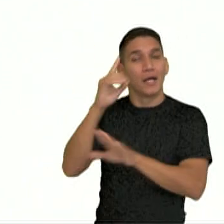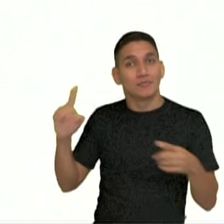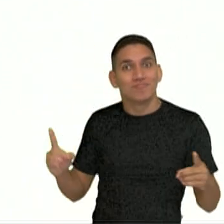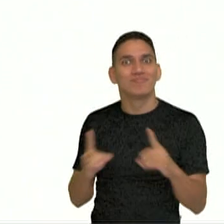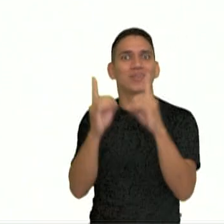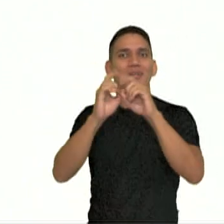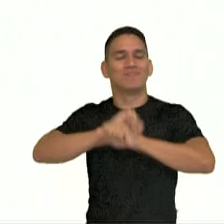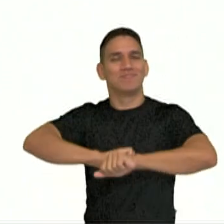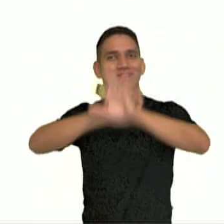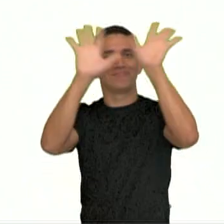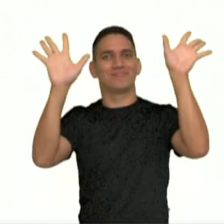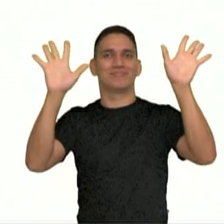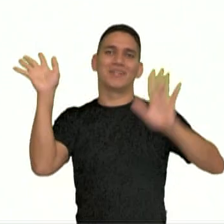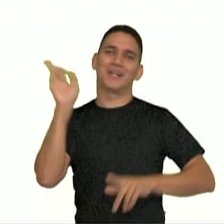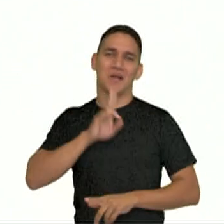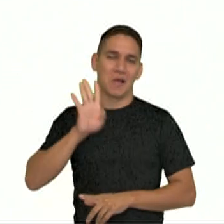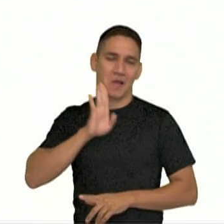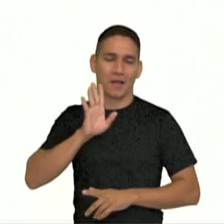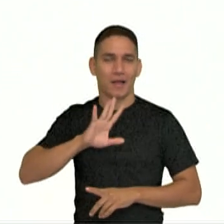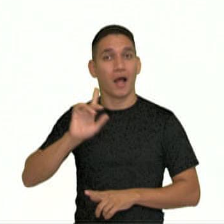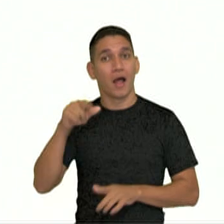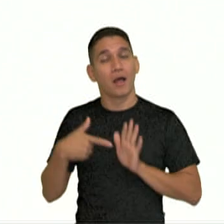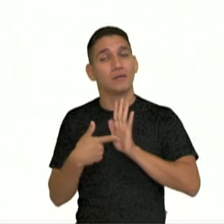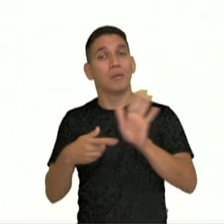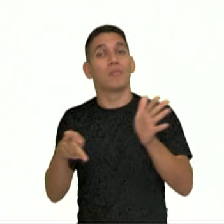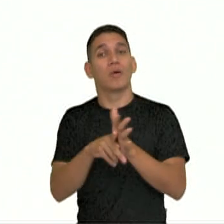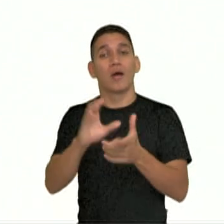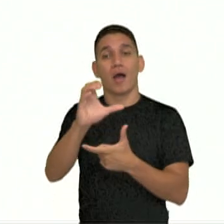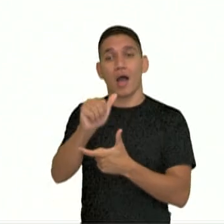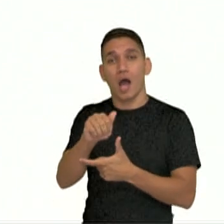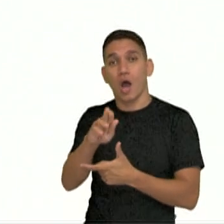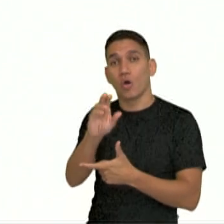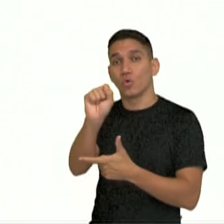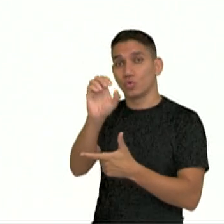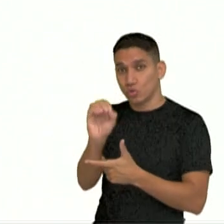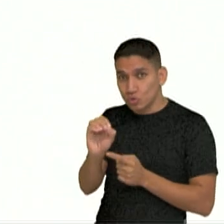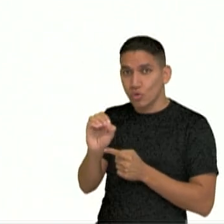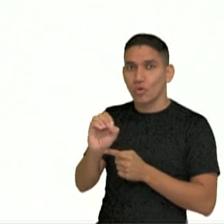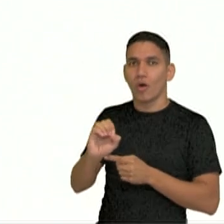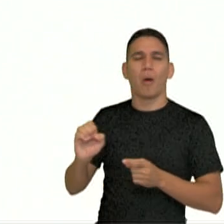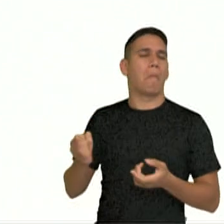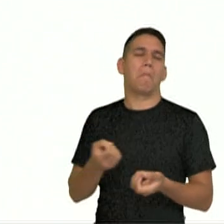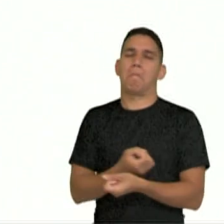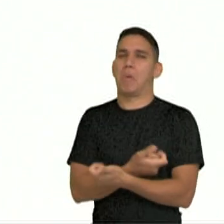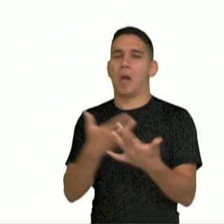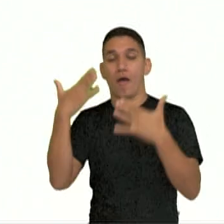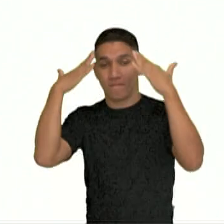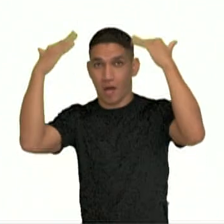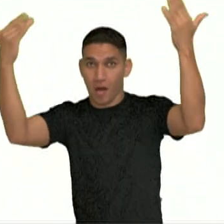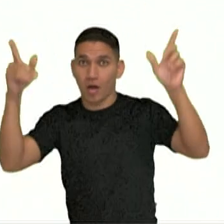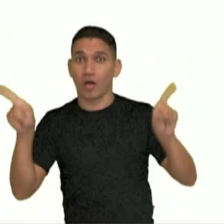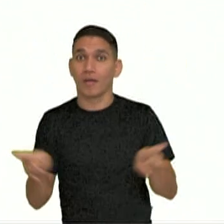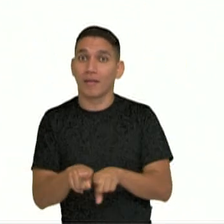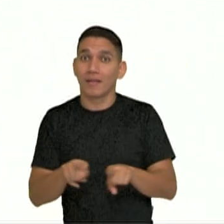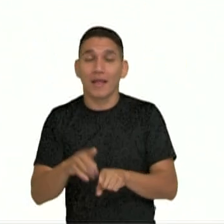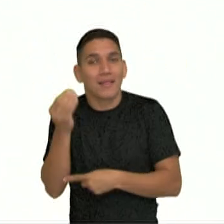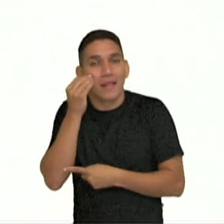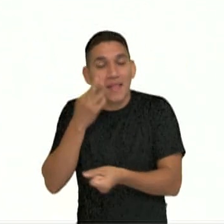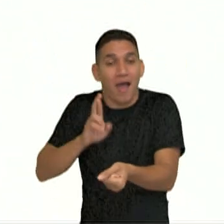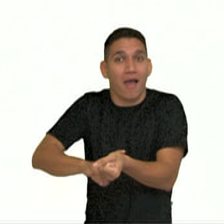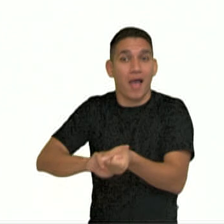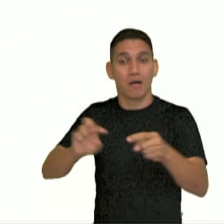São conhecidos como causos populares, podem apresentar rimas, trabalhando assim